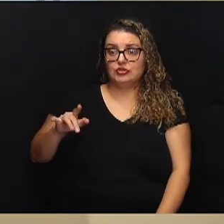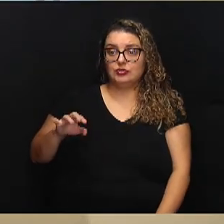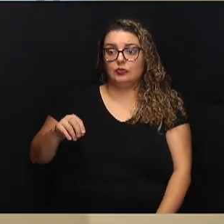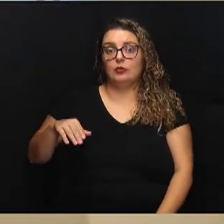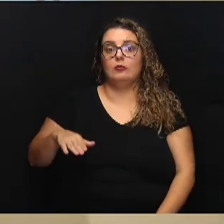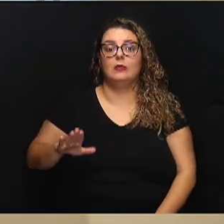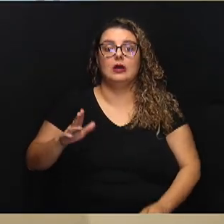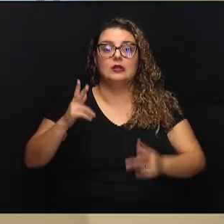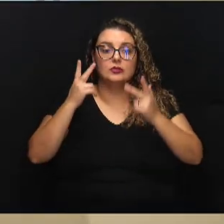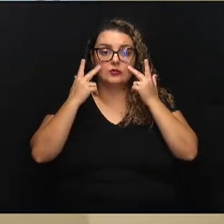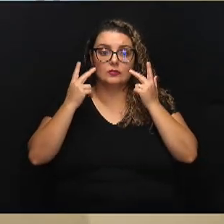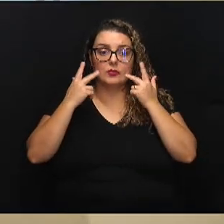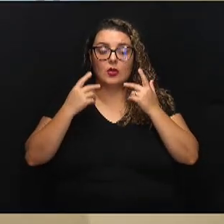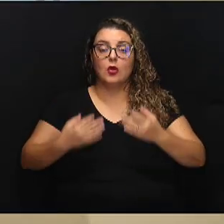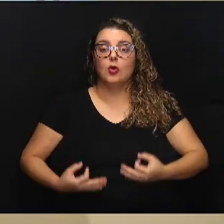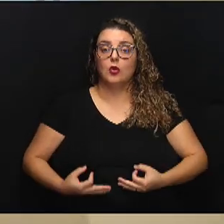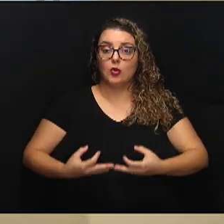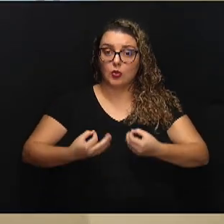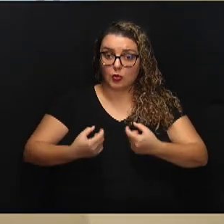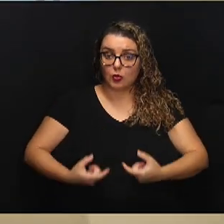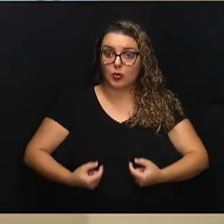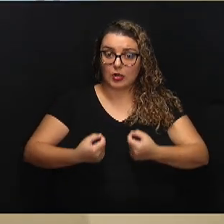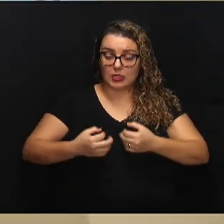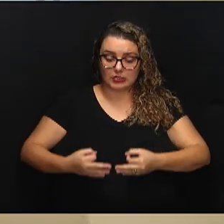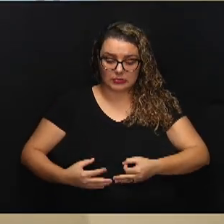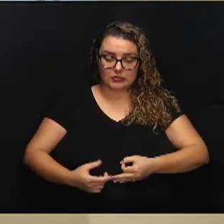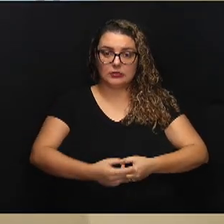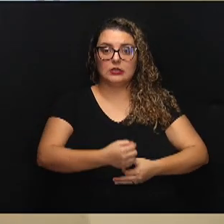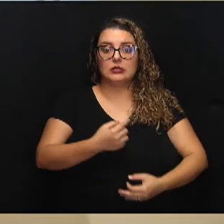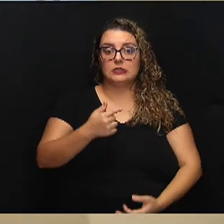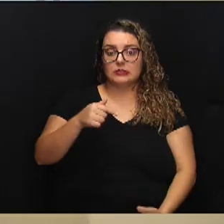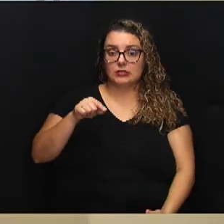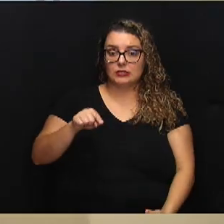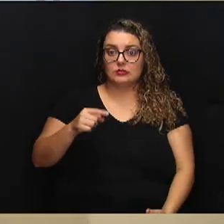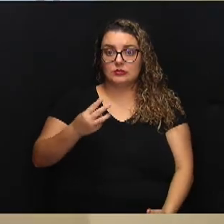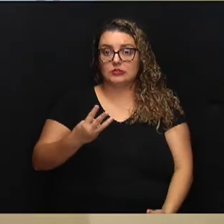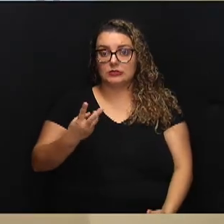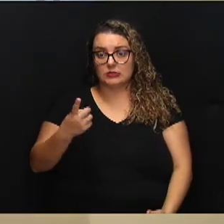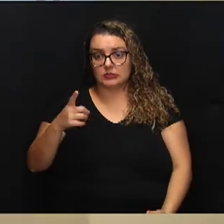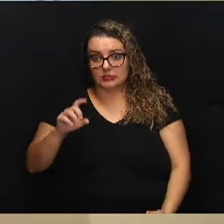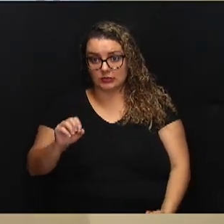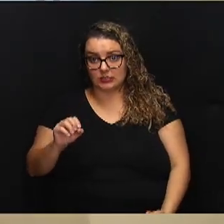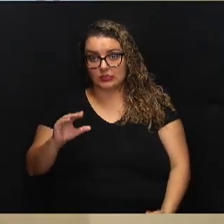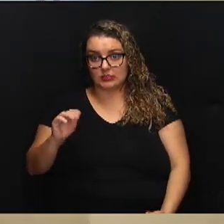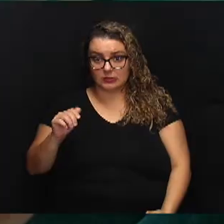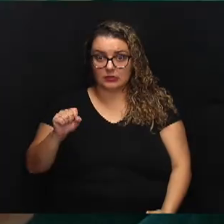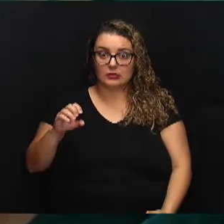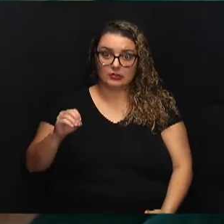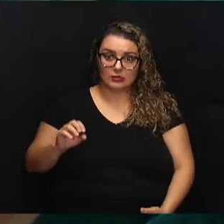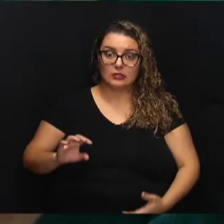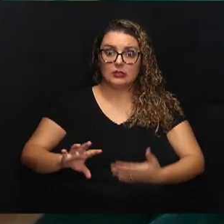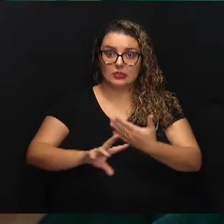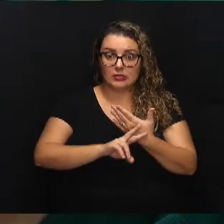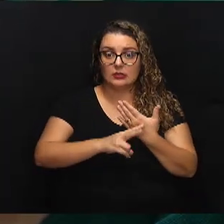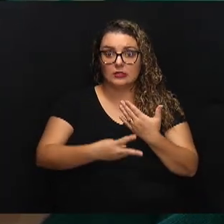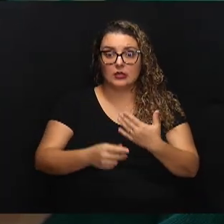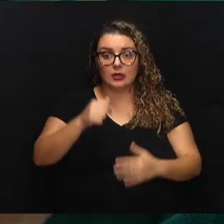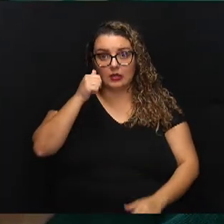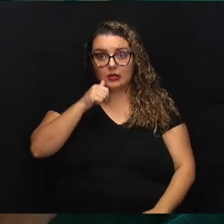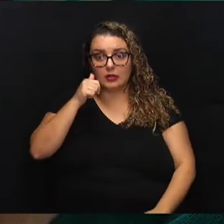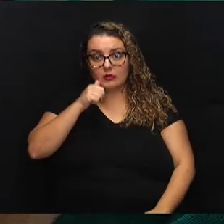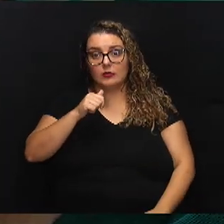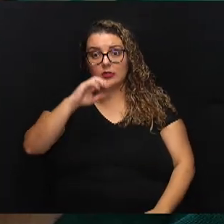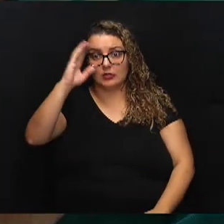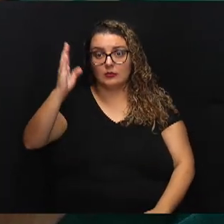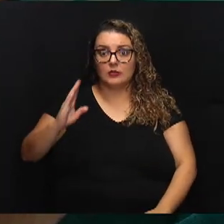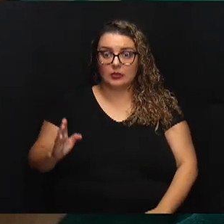câncer de ovário ele é responsável por cerca de 7.310 casos que acometem a mulher brasileira, ou seja,